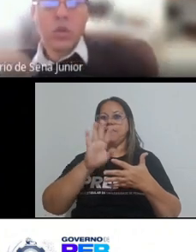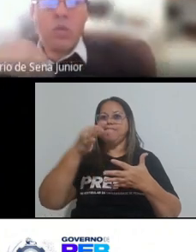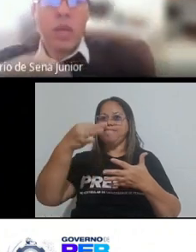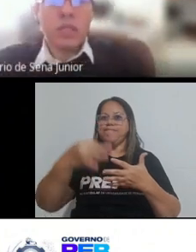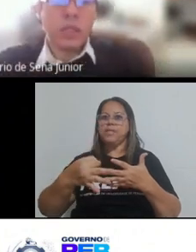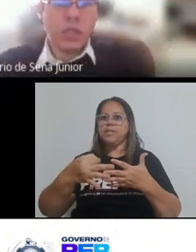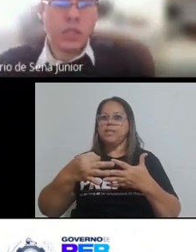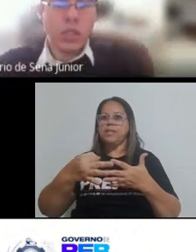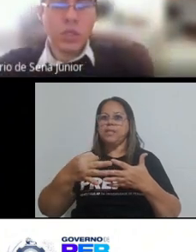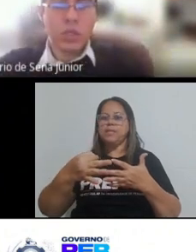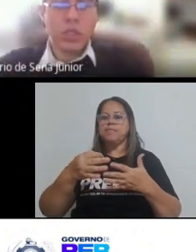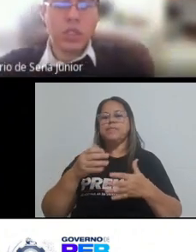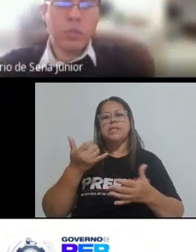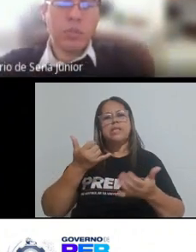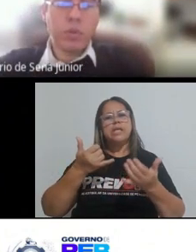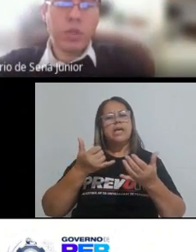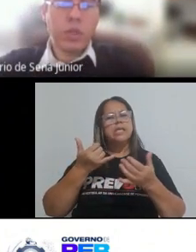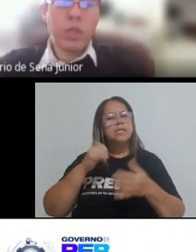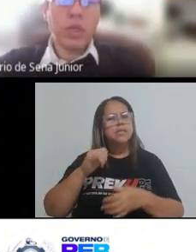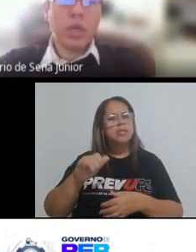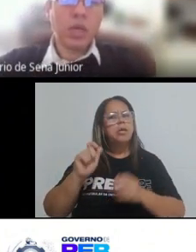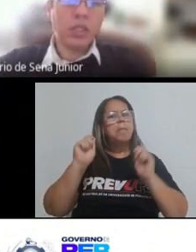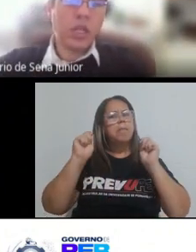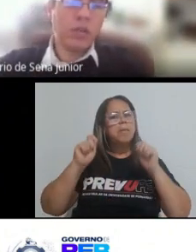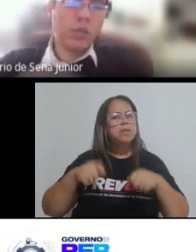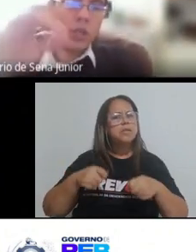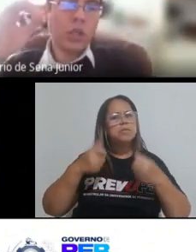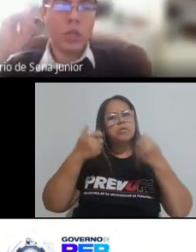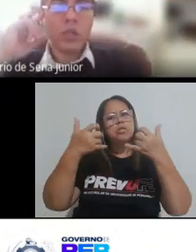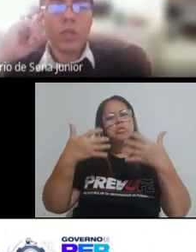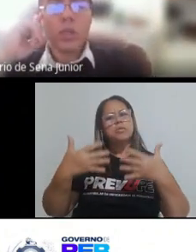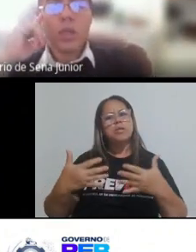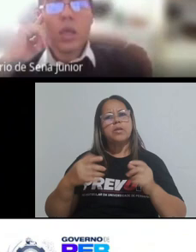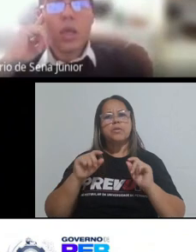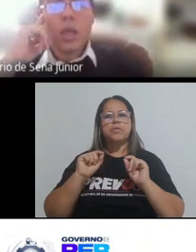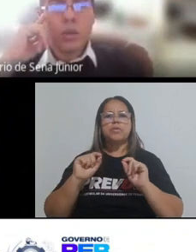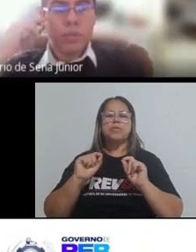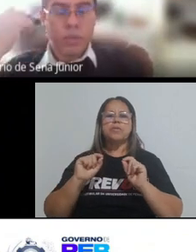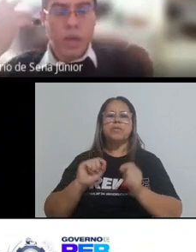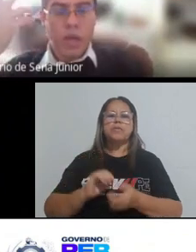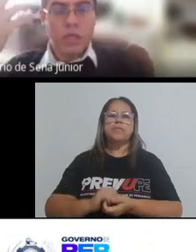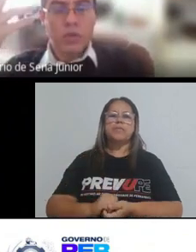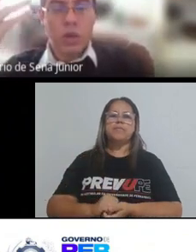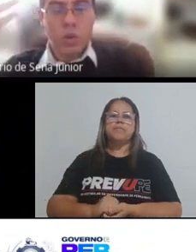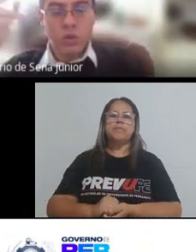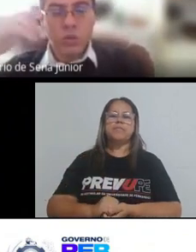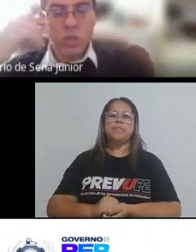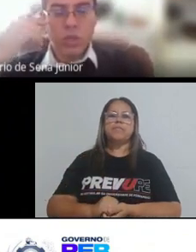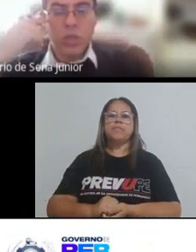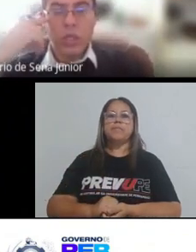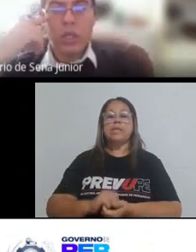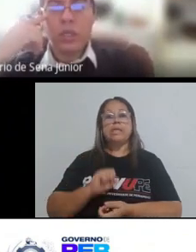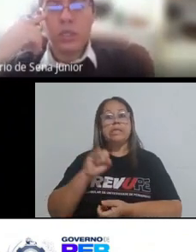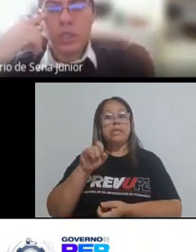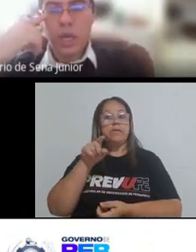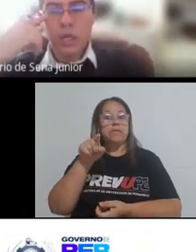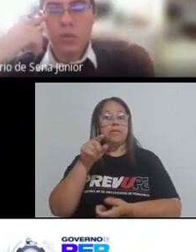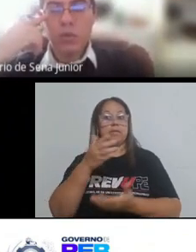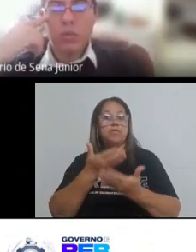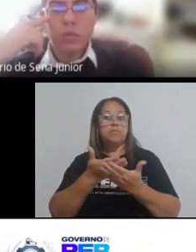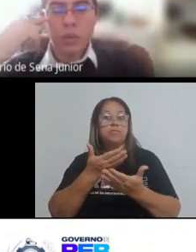Sobre as energias, a gente poderia escrever o seguinte, caso o estudante tenha